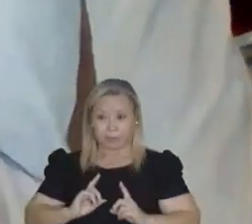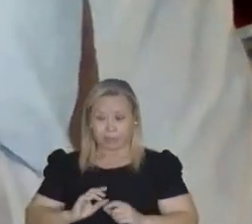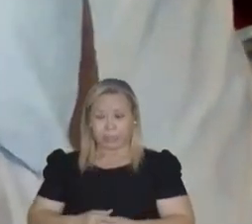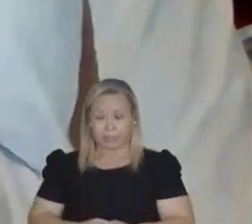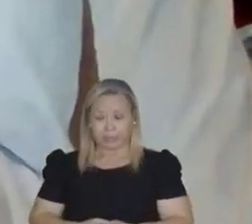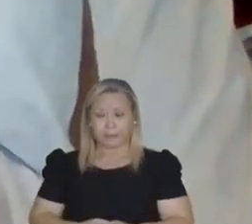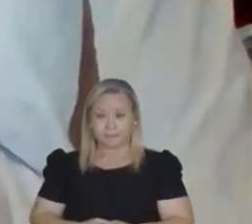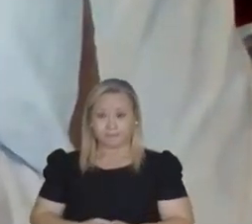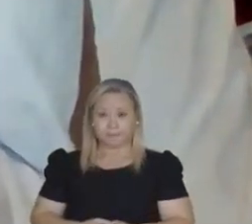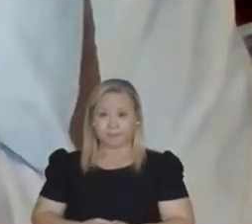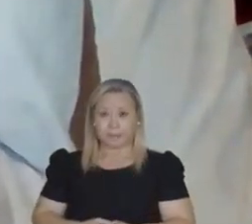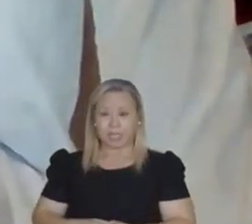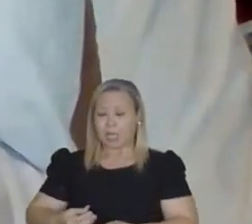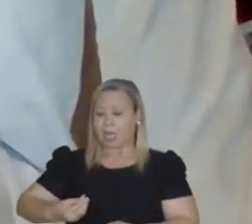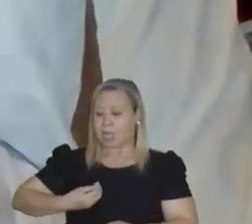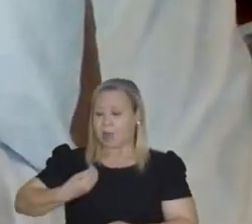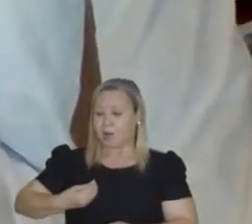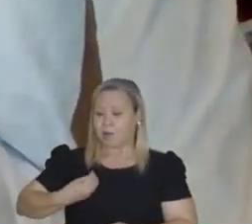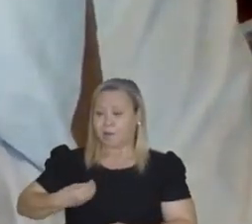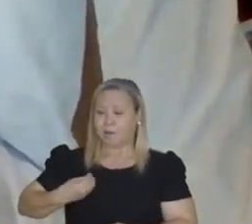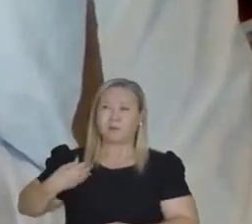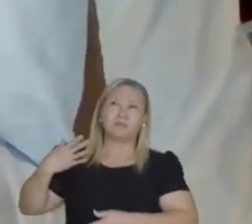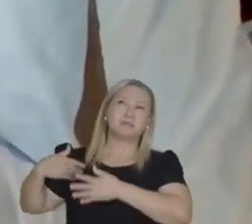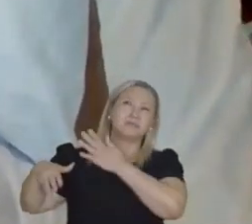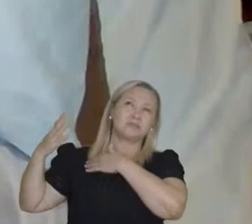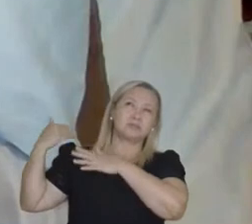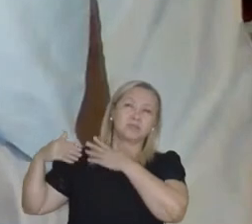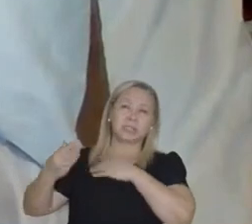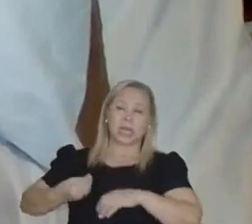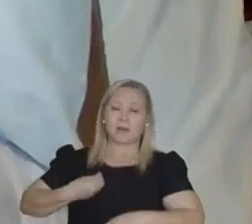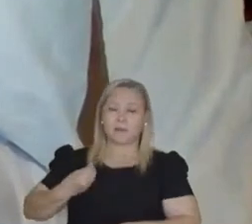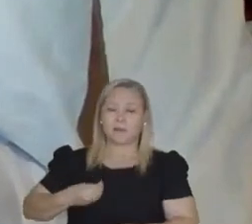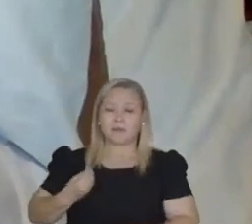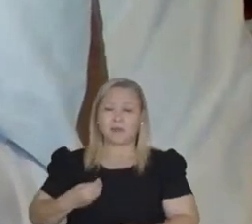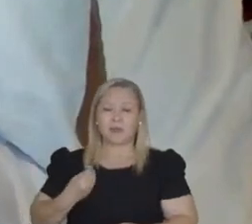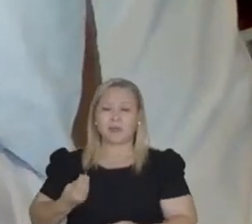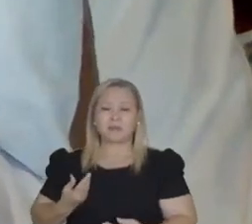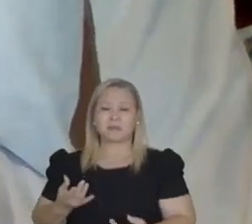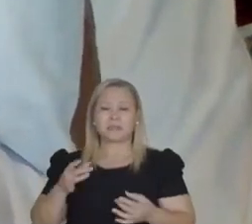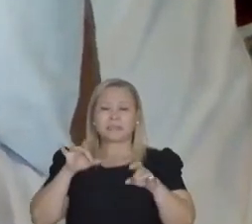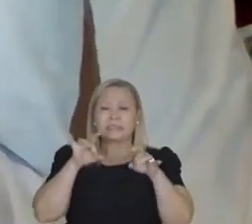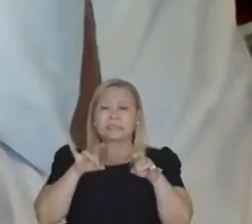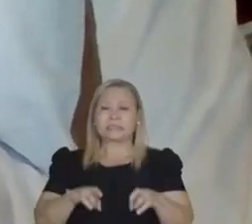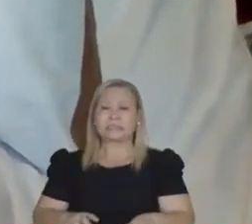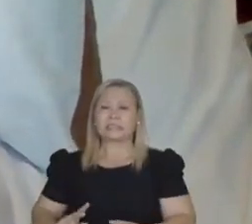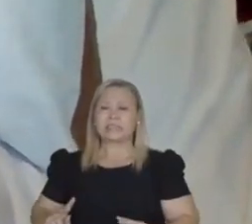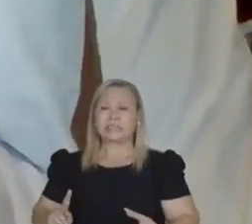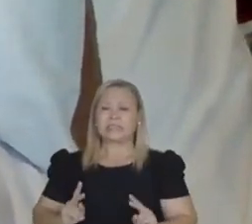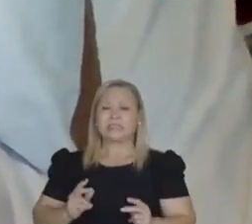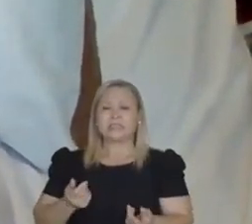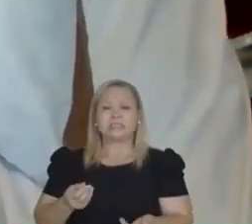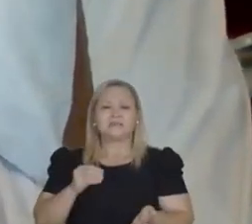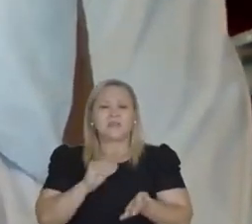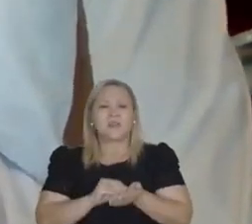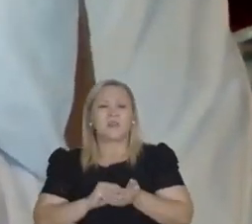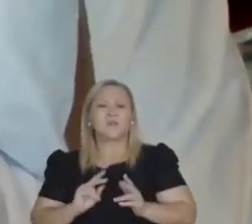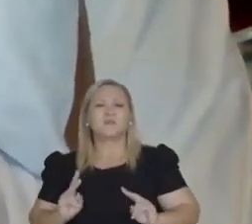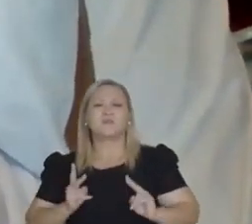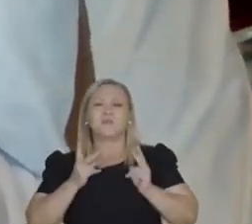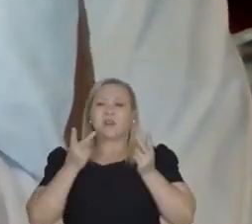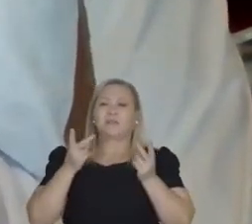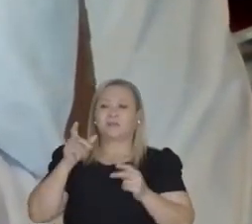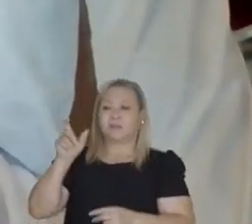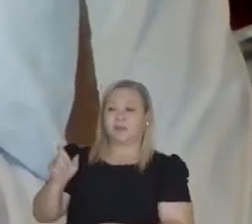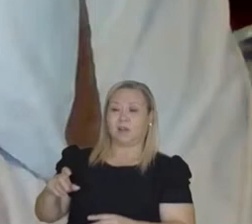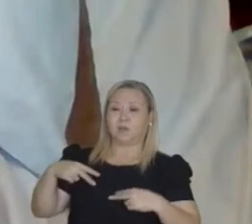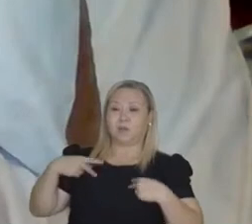históricos viveu essa condição, né, de desvalorização do humano.